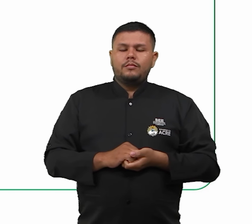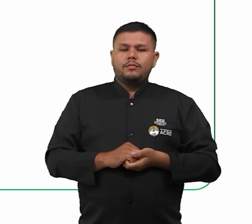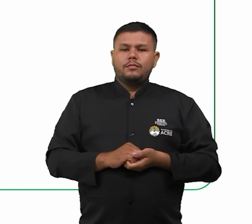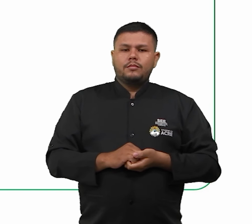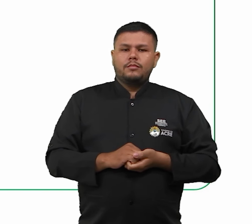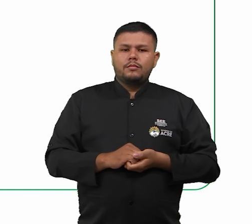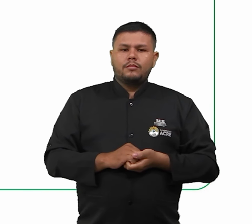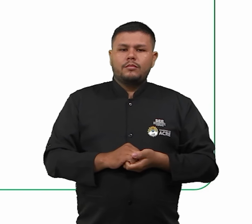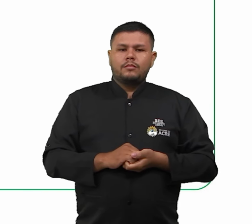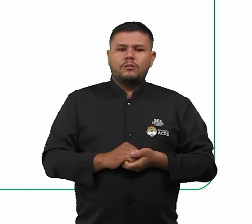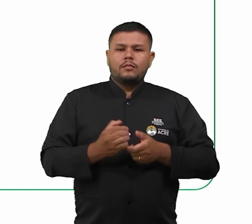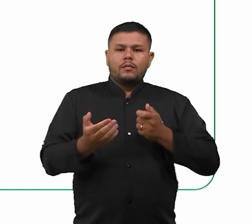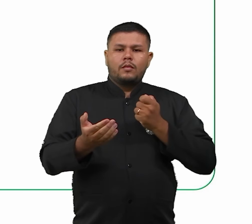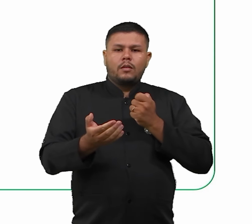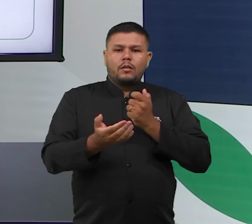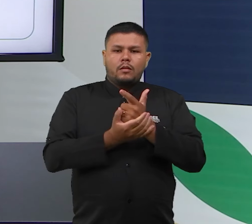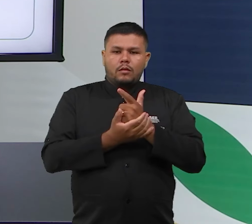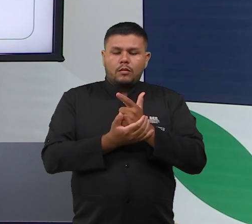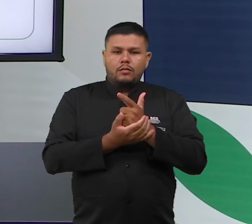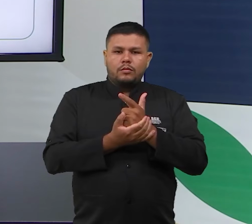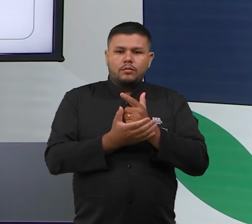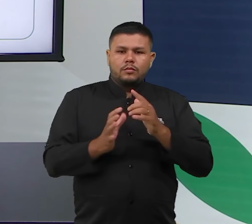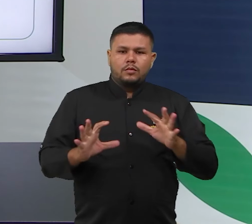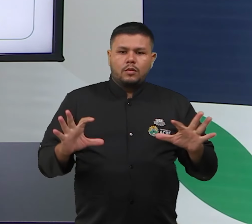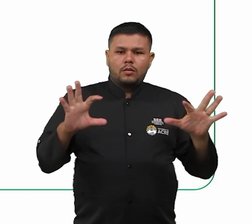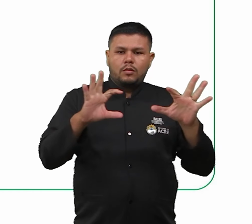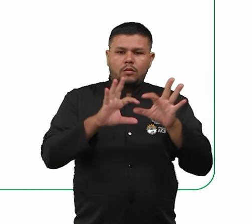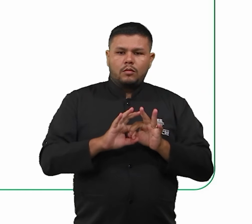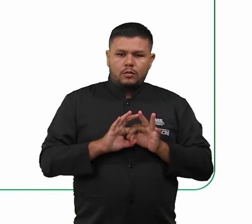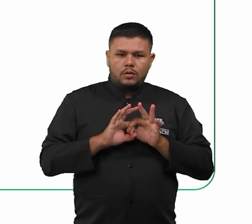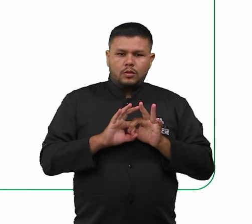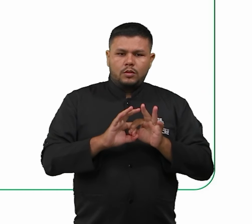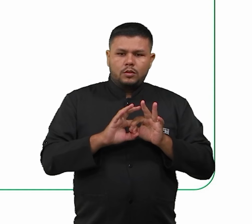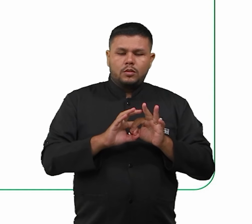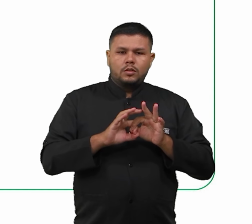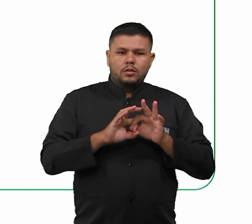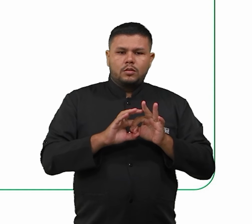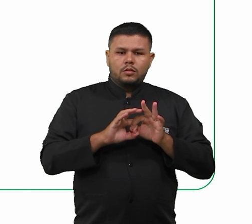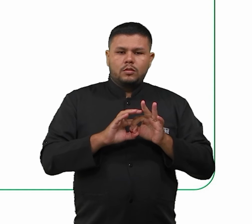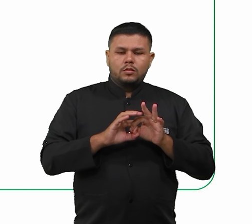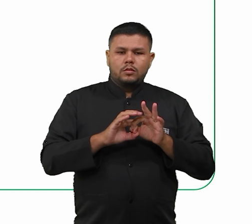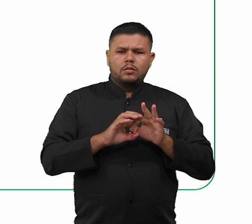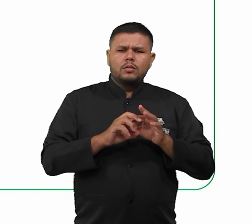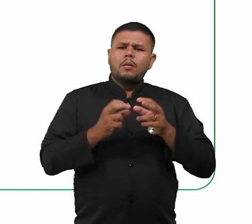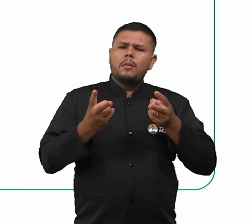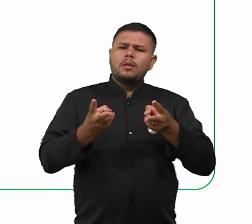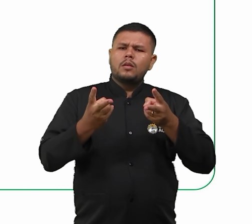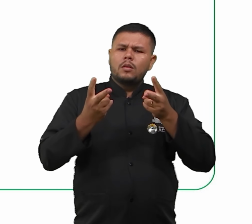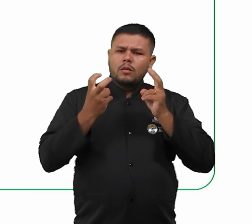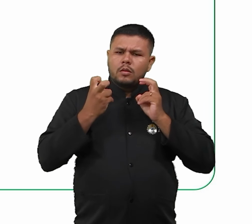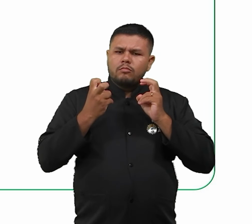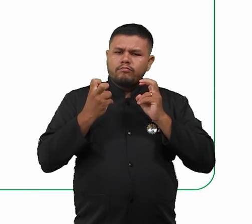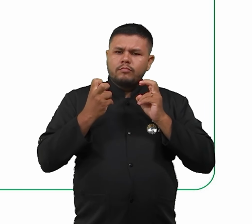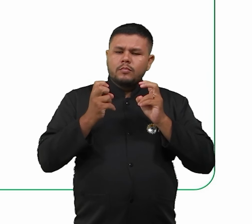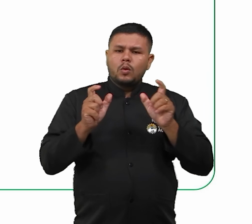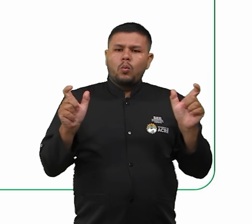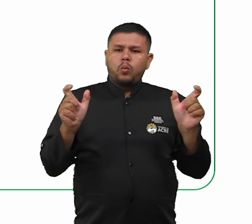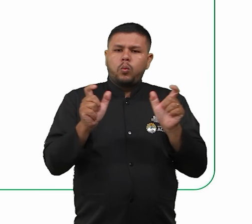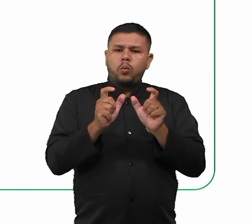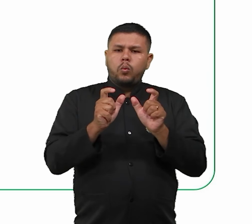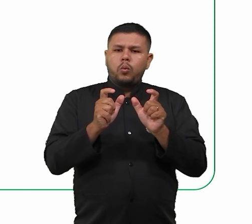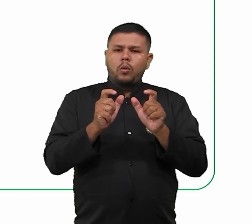adjetiva, restritiva. Percebam que as duas estão conectadas pelos pronomes relativos. E